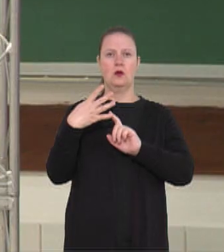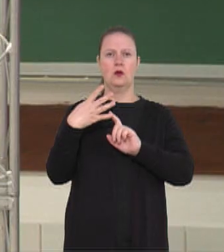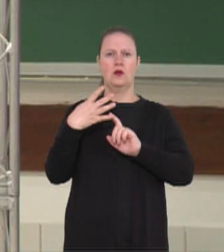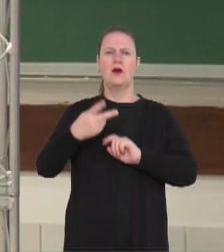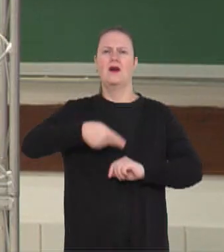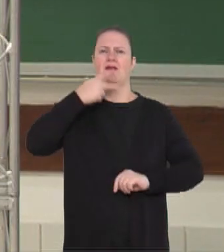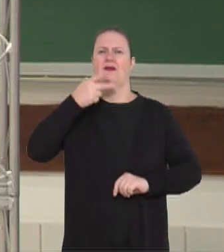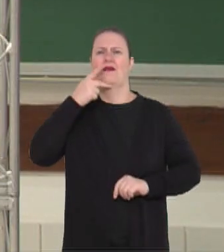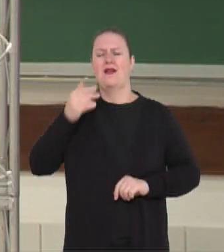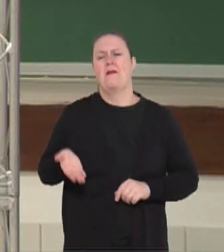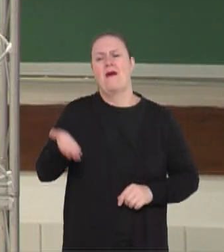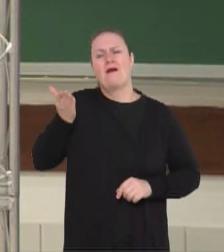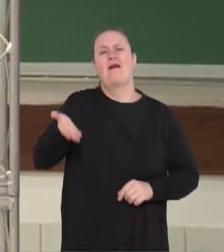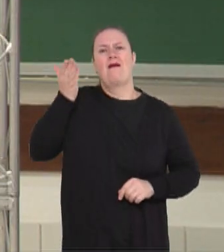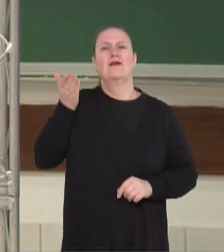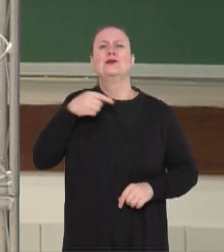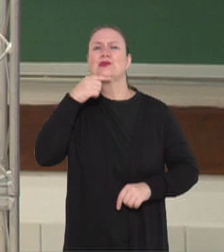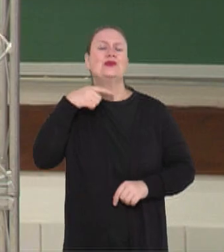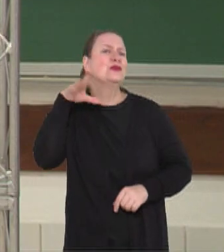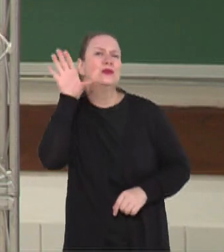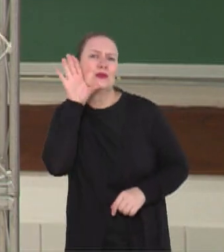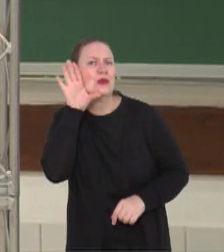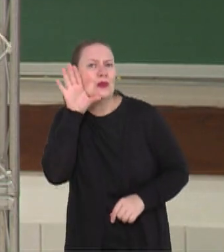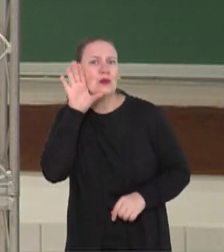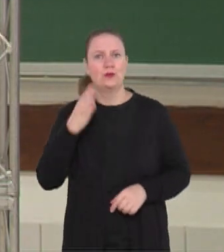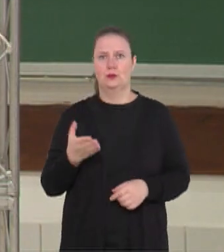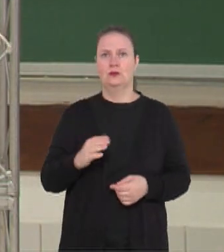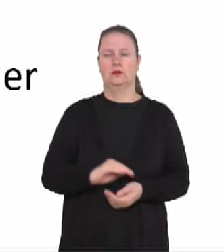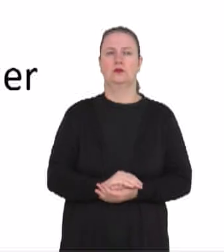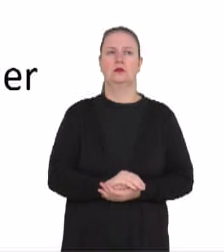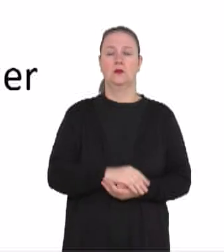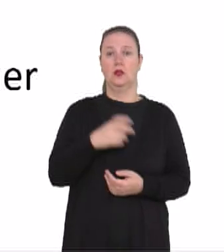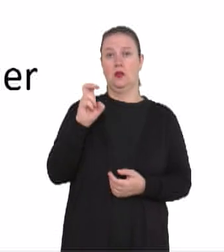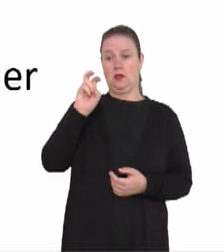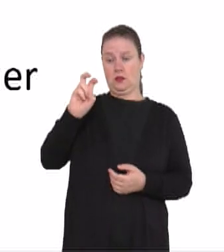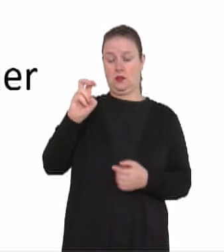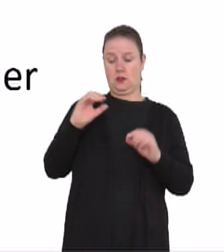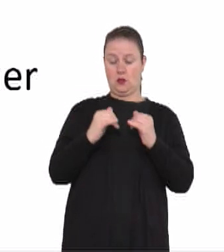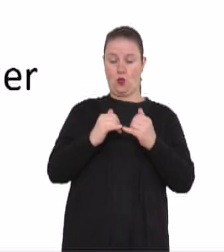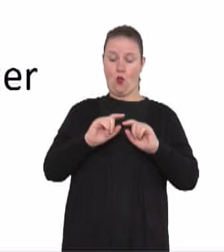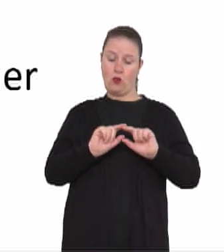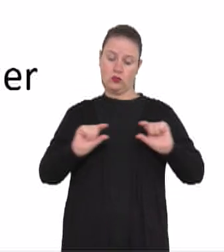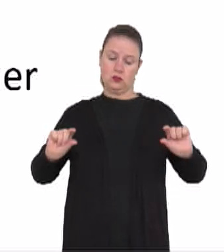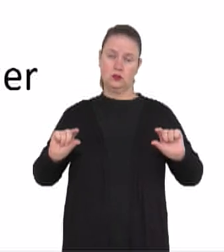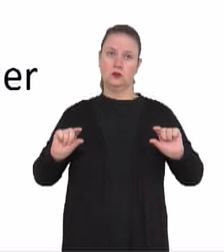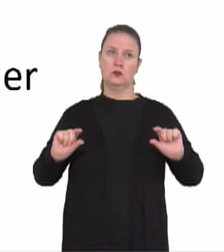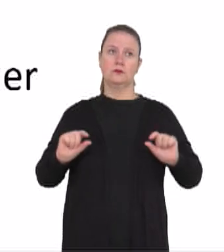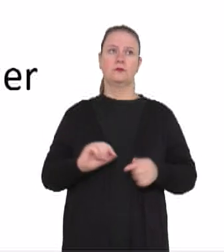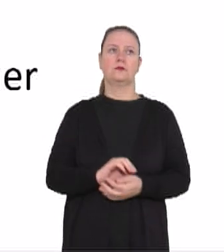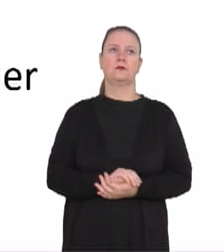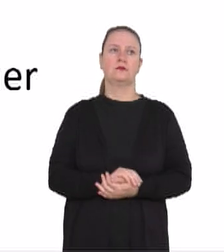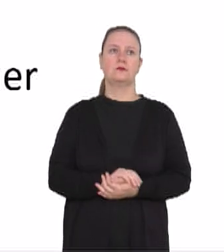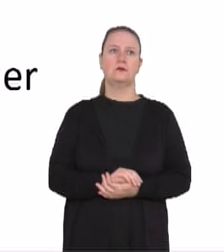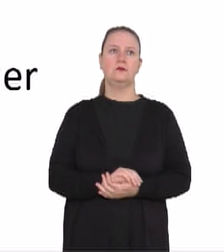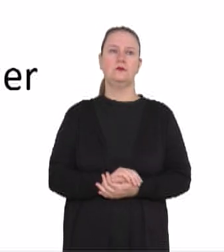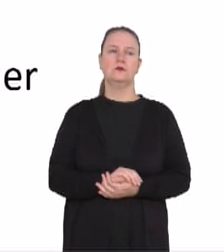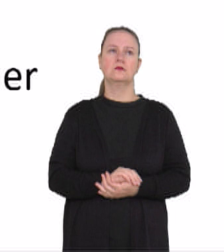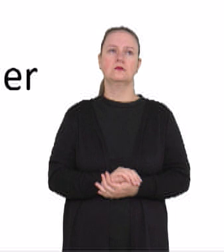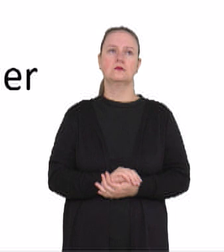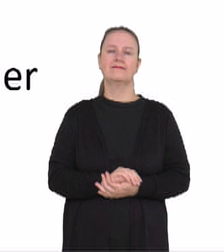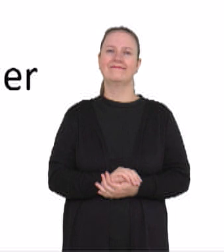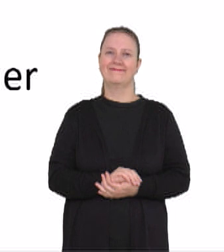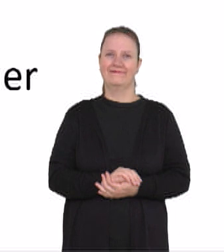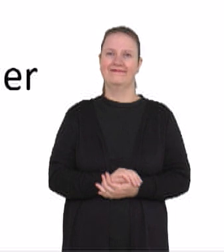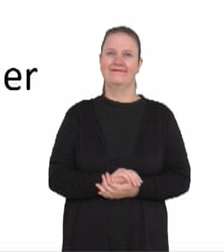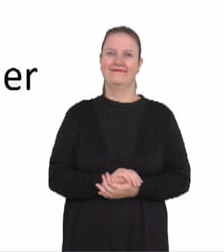mais alto. Eu não consigo te ouvir. E a última, the last one, go to school by